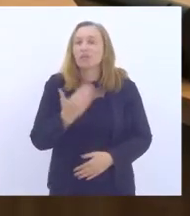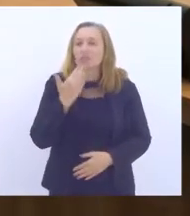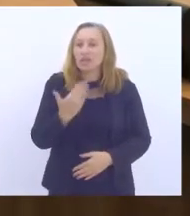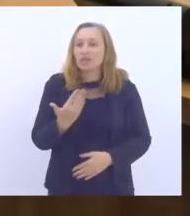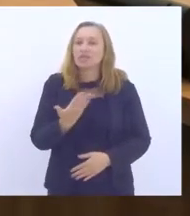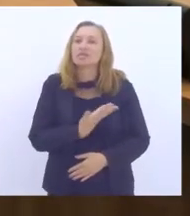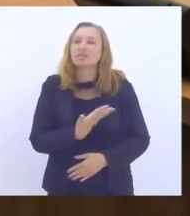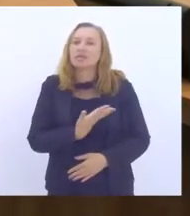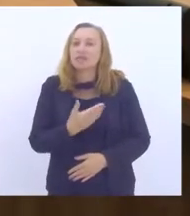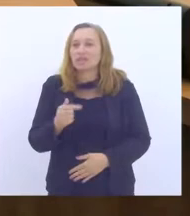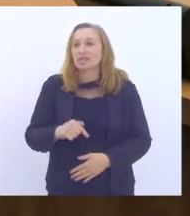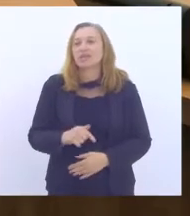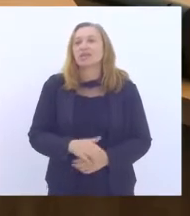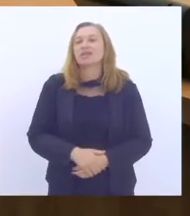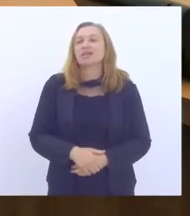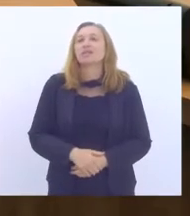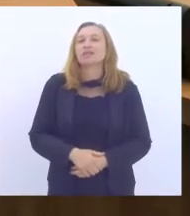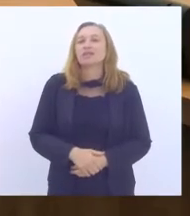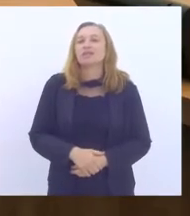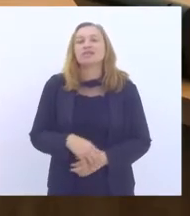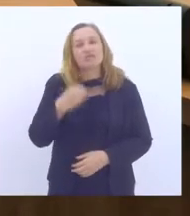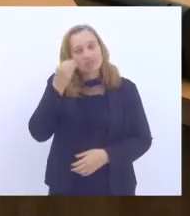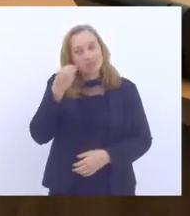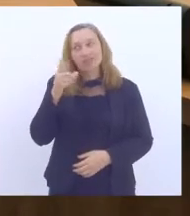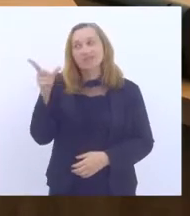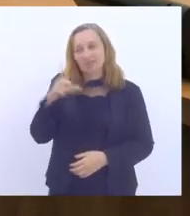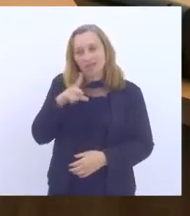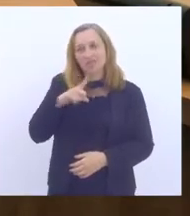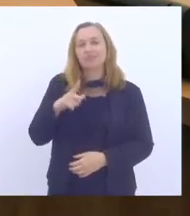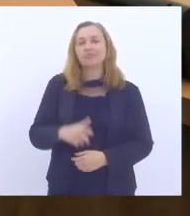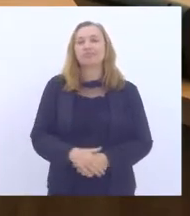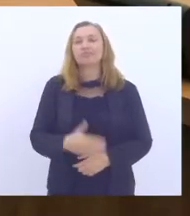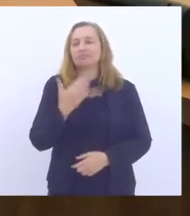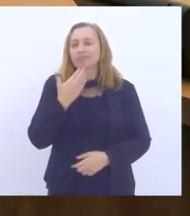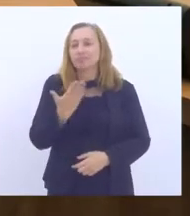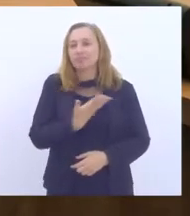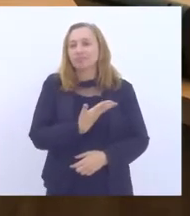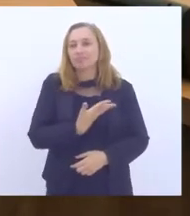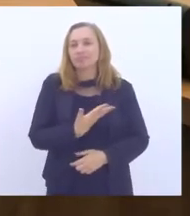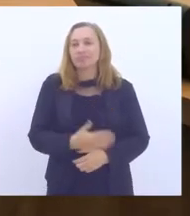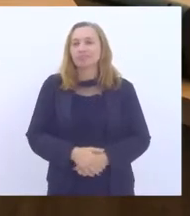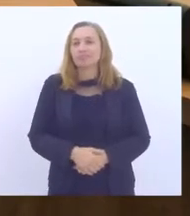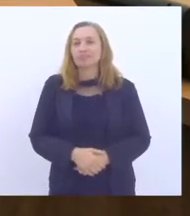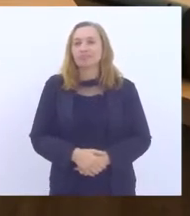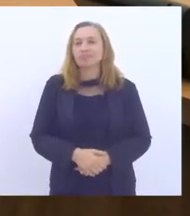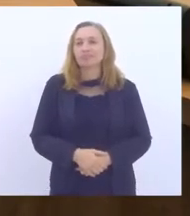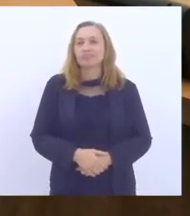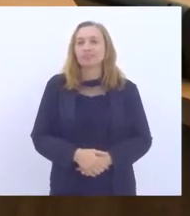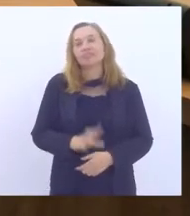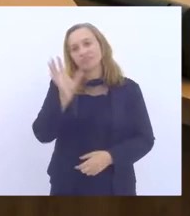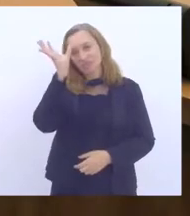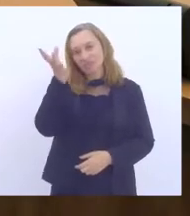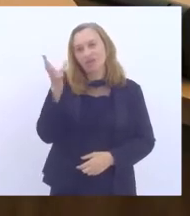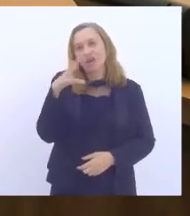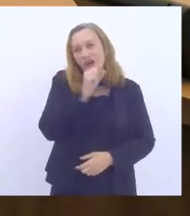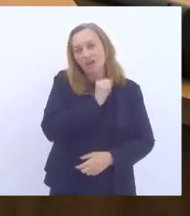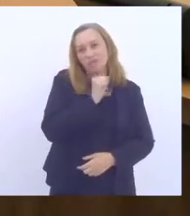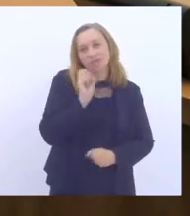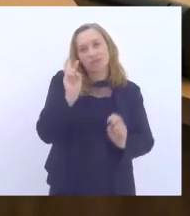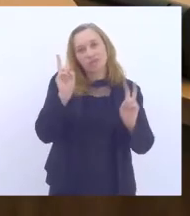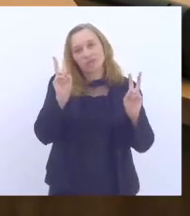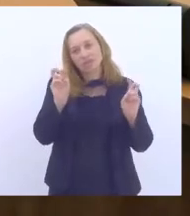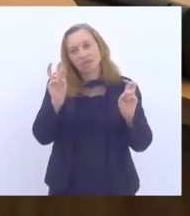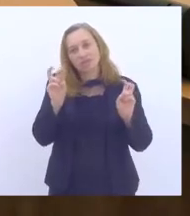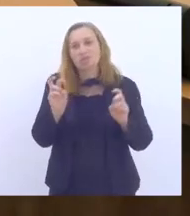fazer um apelo aos colegas aqui e é experiente fazer um apelo aos colegas aqui que a gente possa dar uma solução rápida a